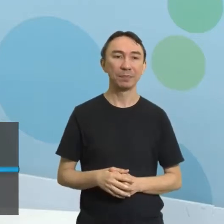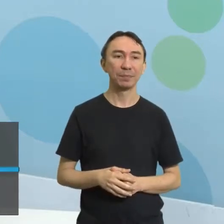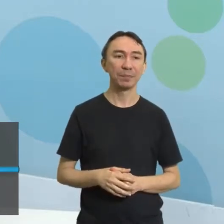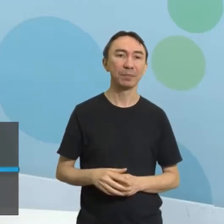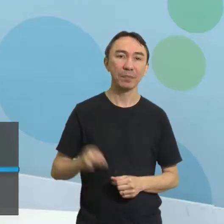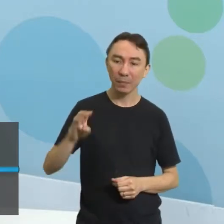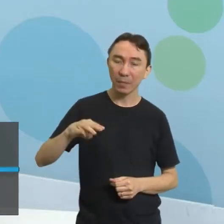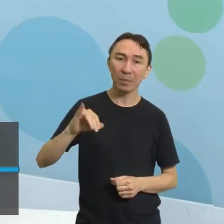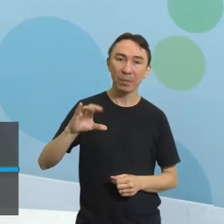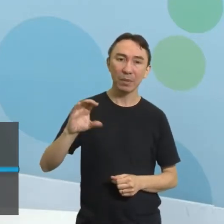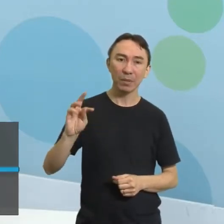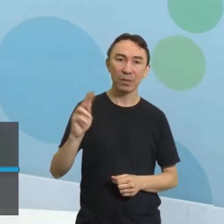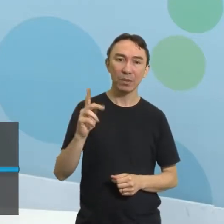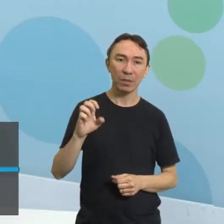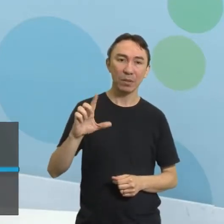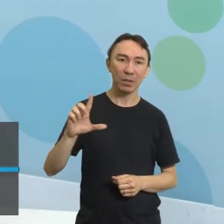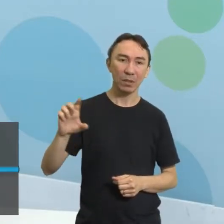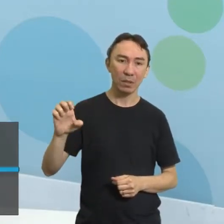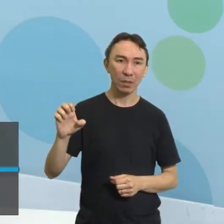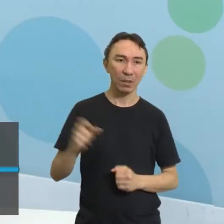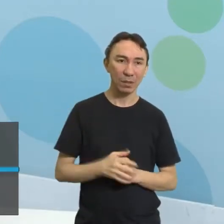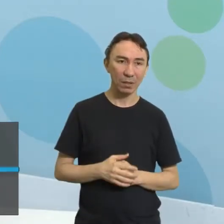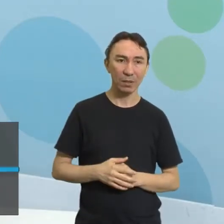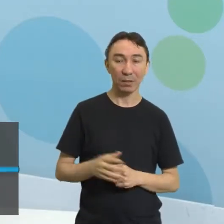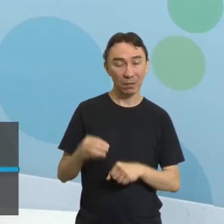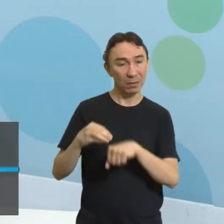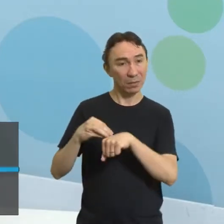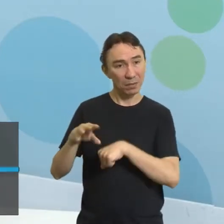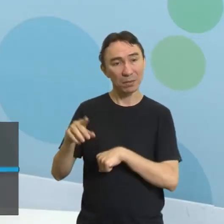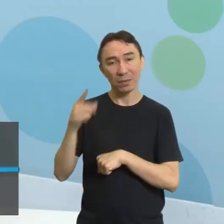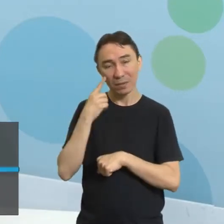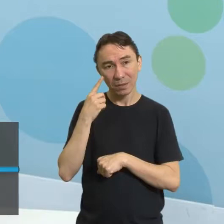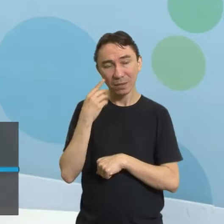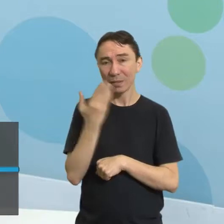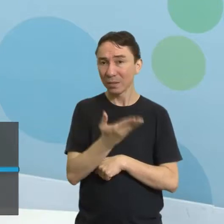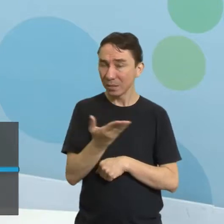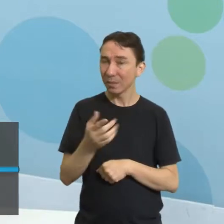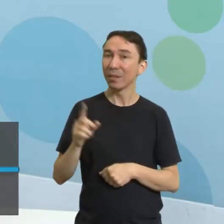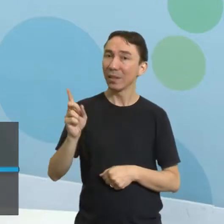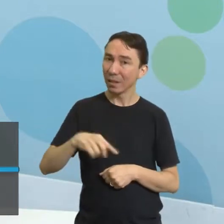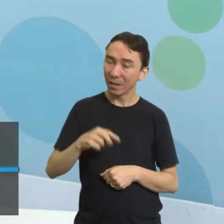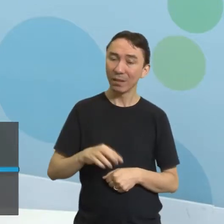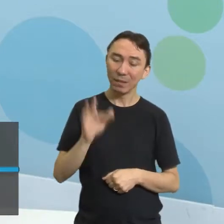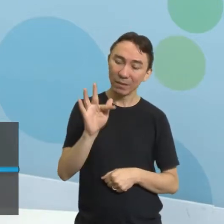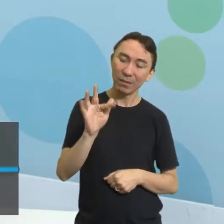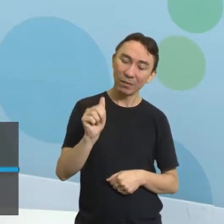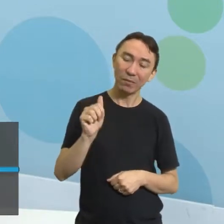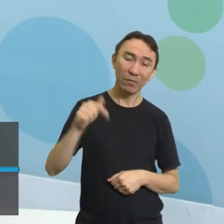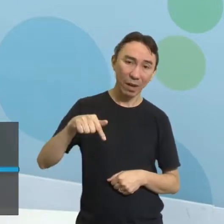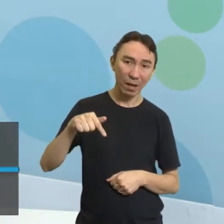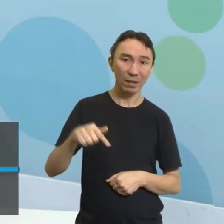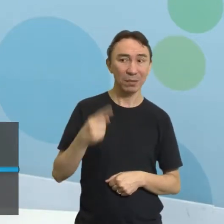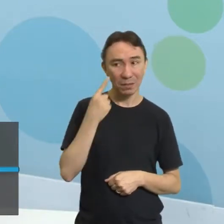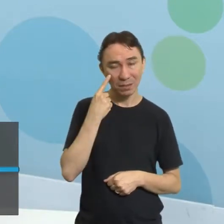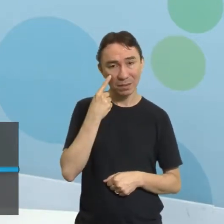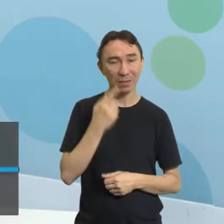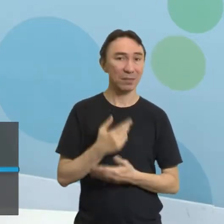que a senhora acesse o portal lá do Fale Conosco, viu? Respeito